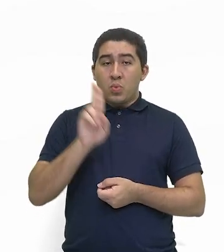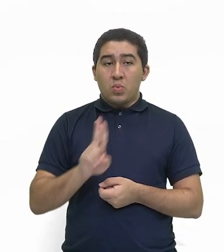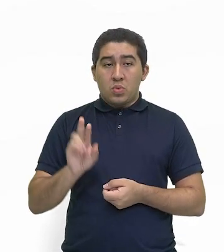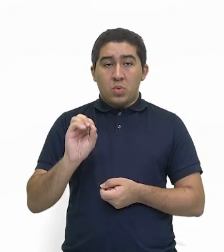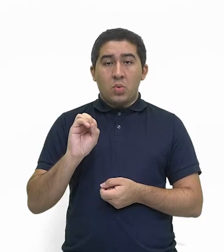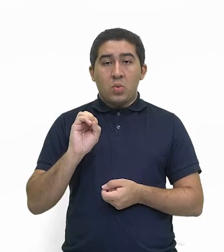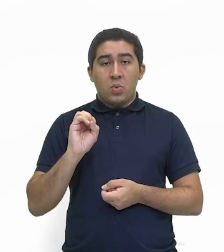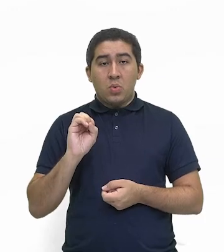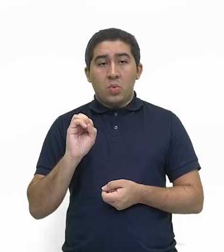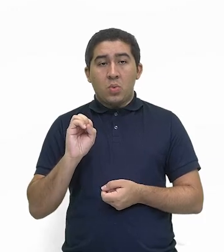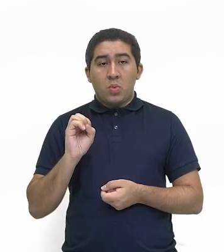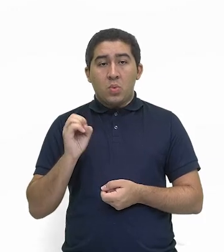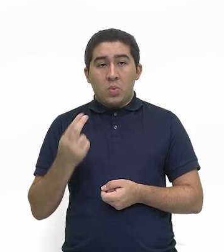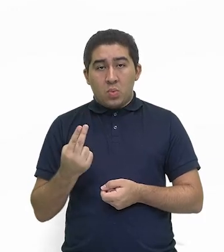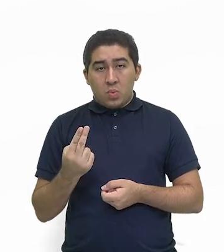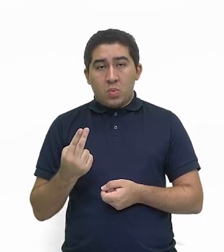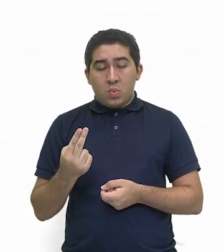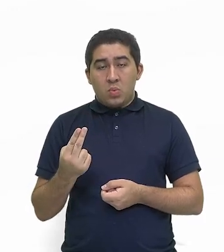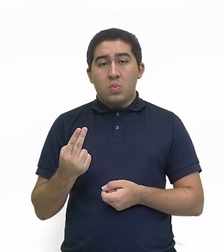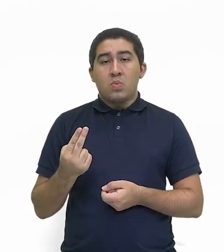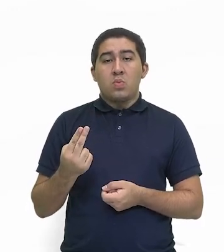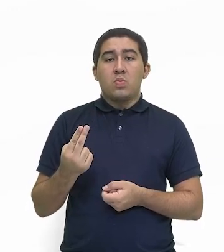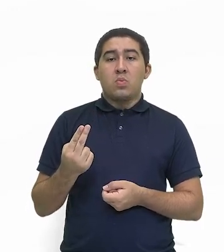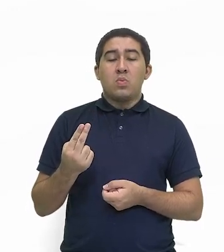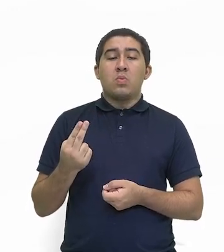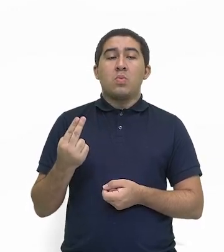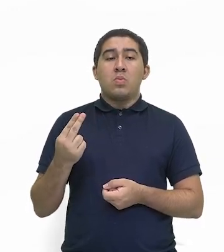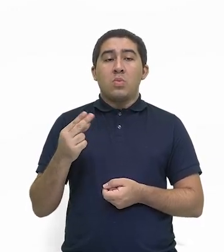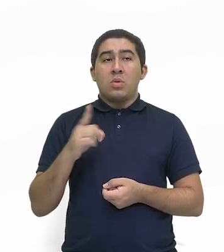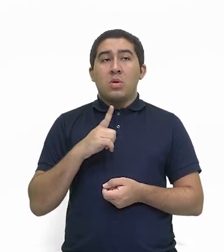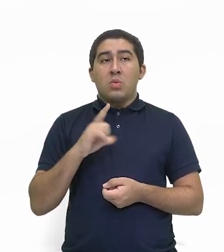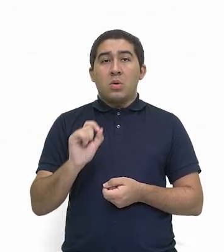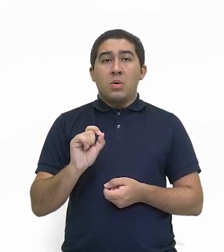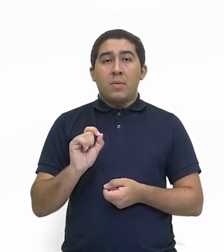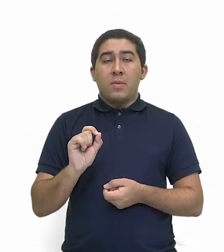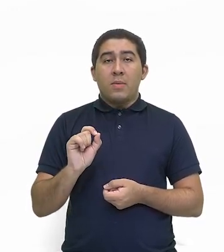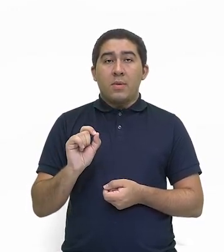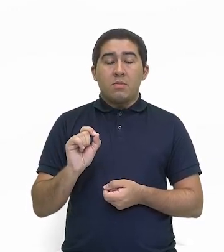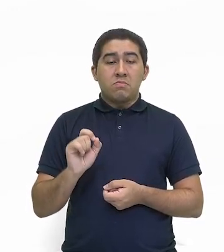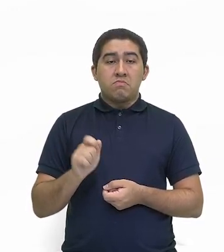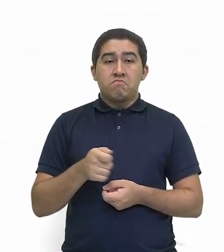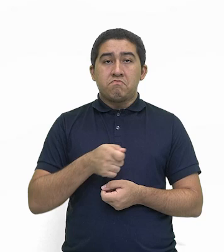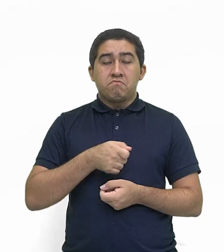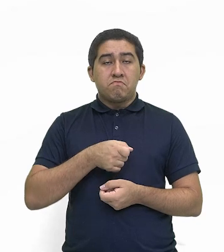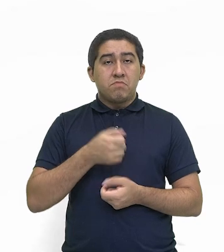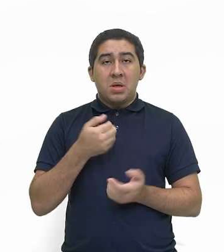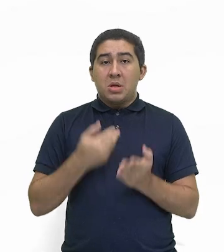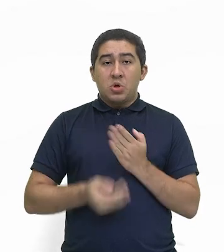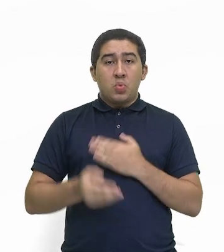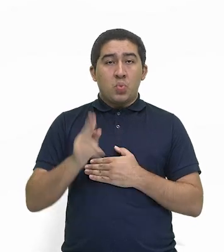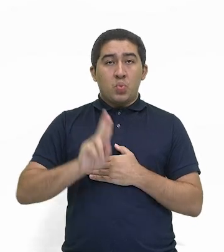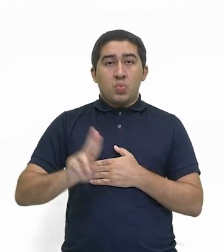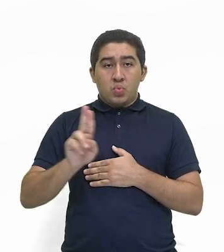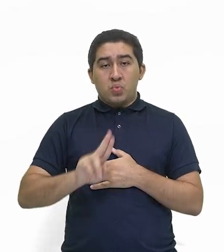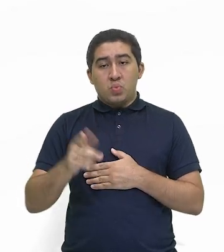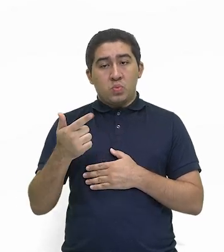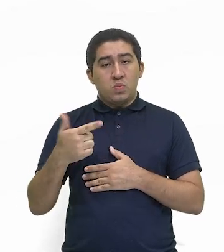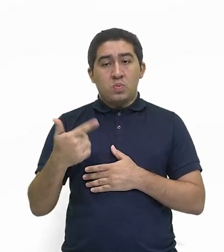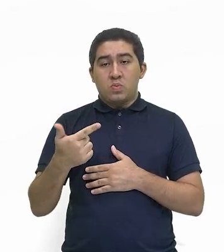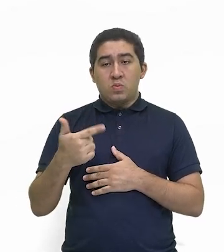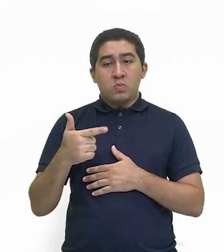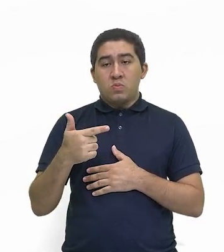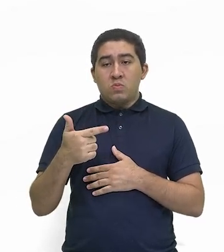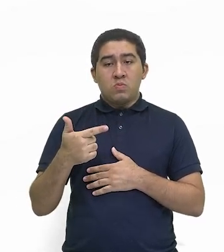utilizados ou estão obsoletos, Ou seja, são aqueles que não são mais